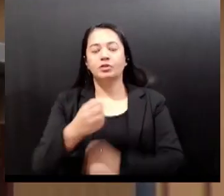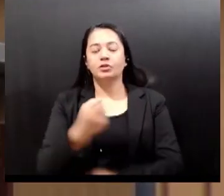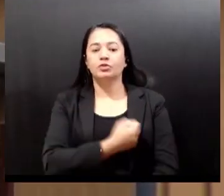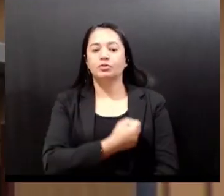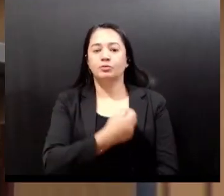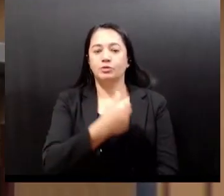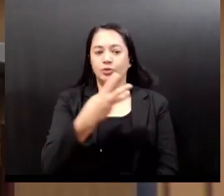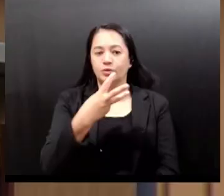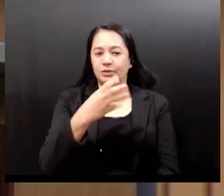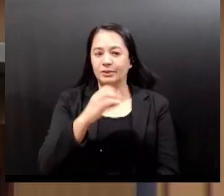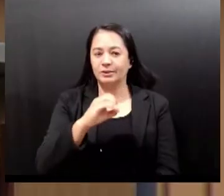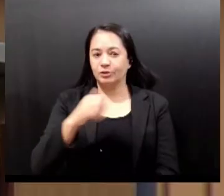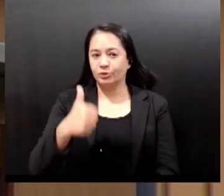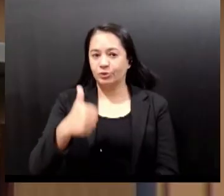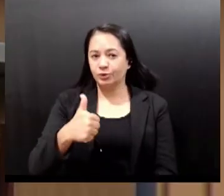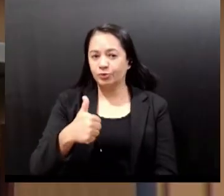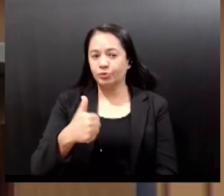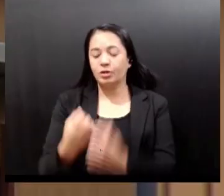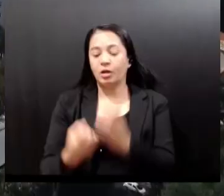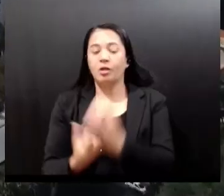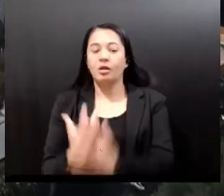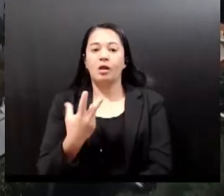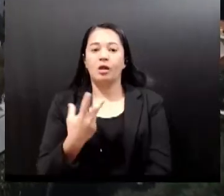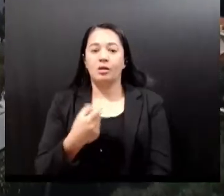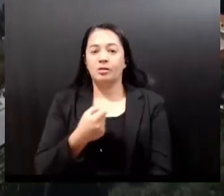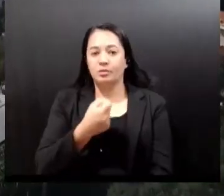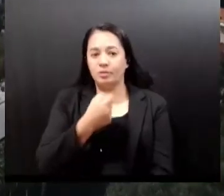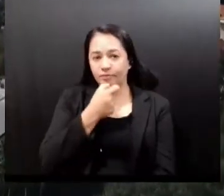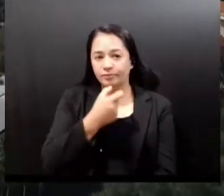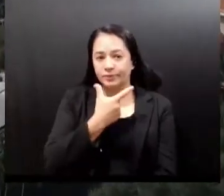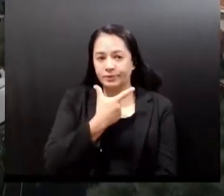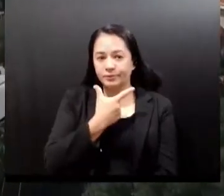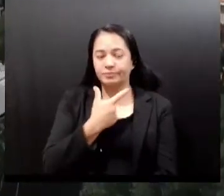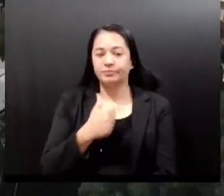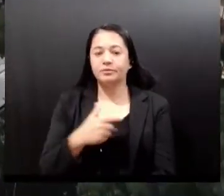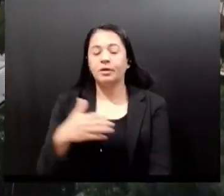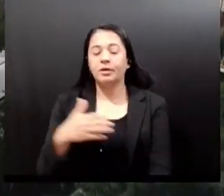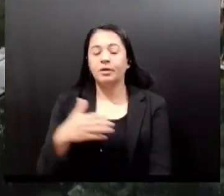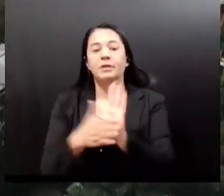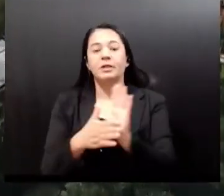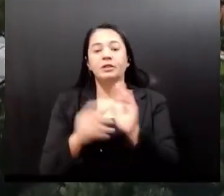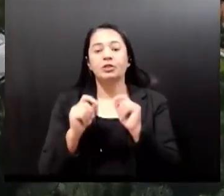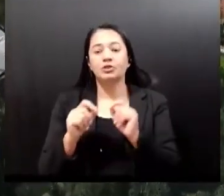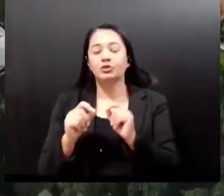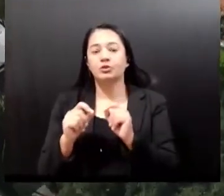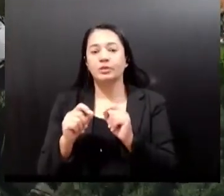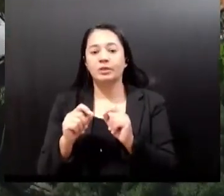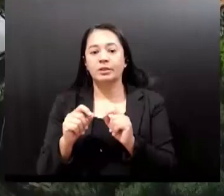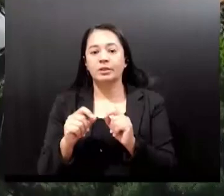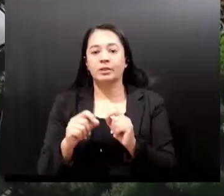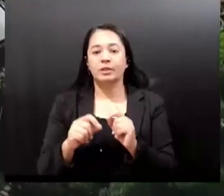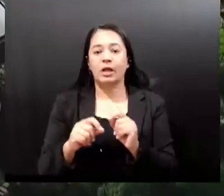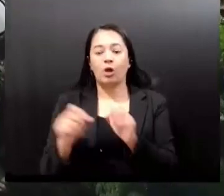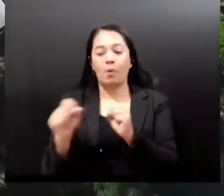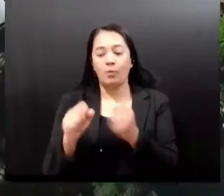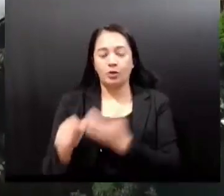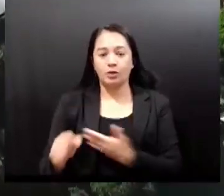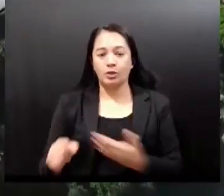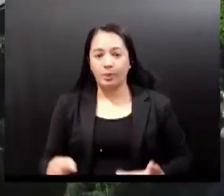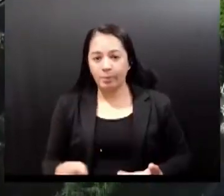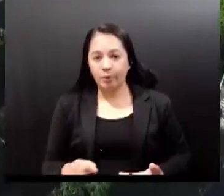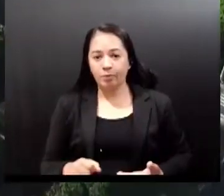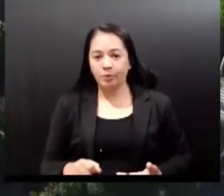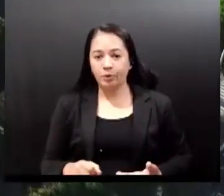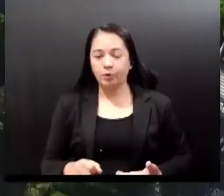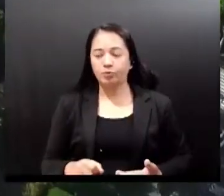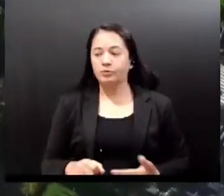2025, de autoria da vereadora Fernanda Souto, pretende impedir que a administração pública, direta e indireta,